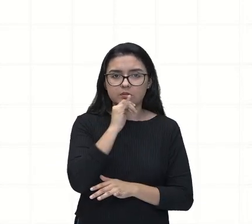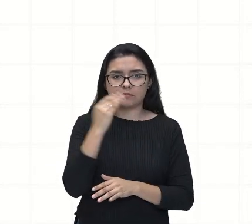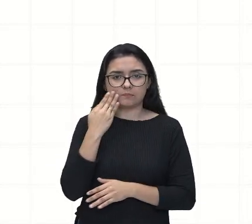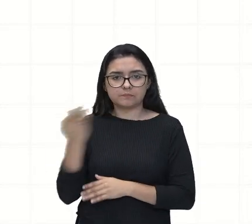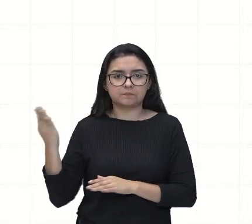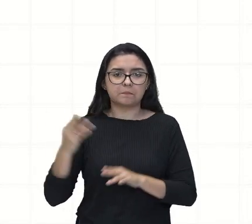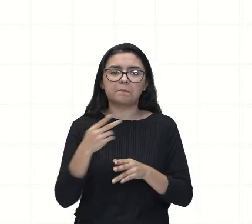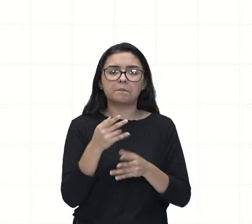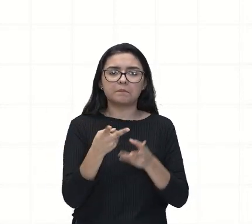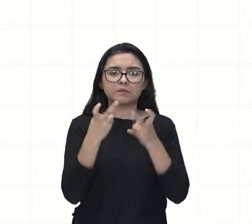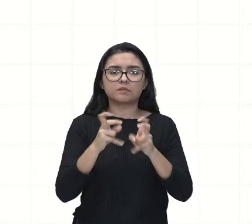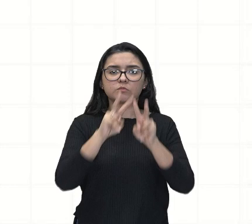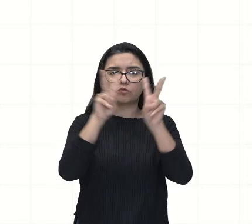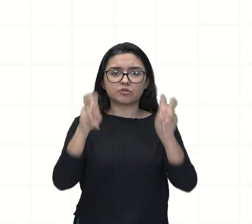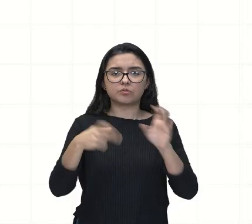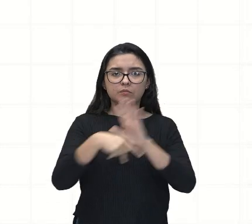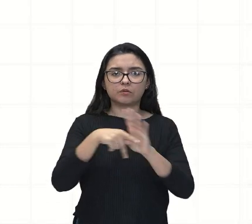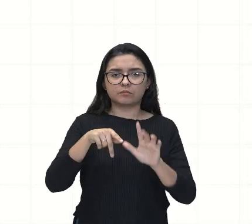Olha o título do nosso